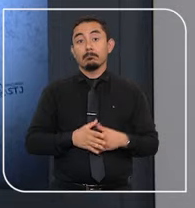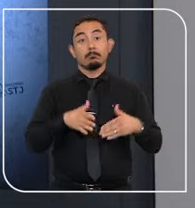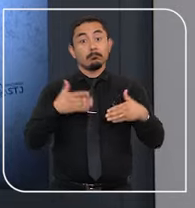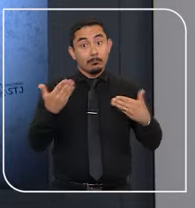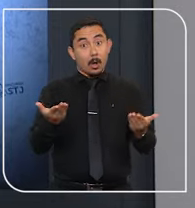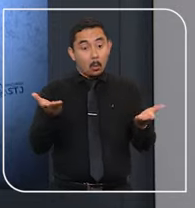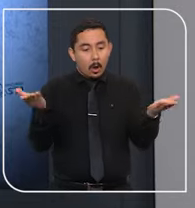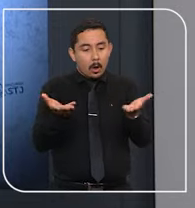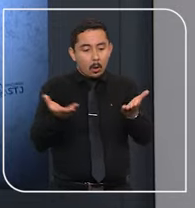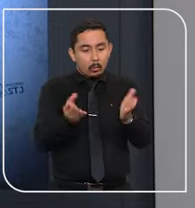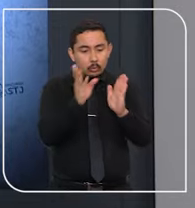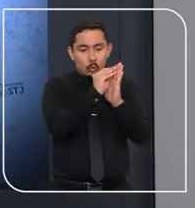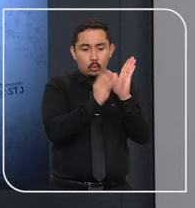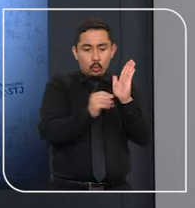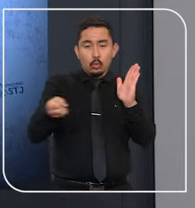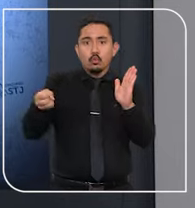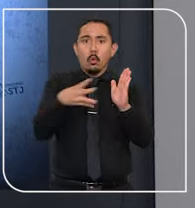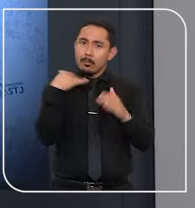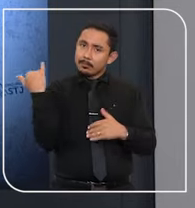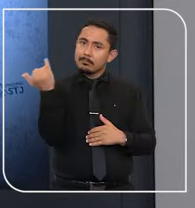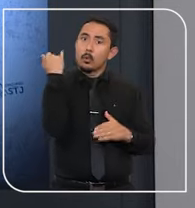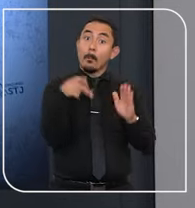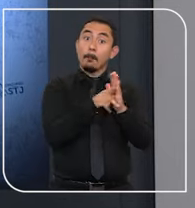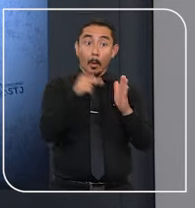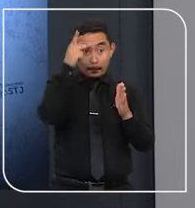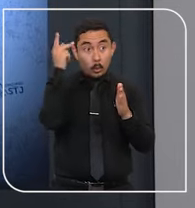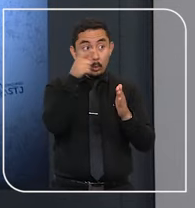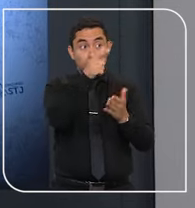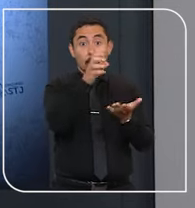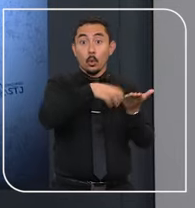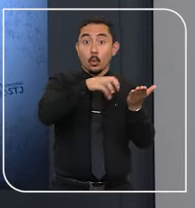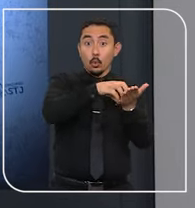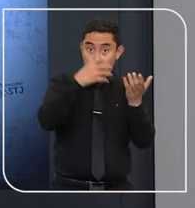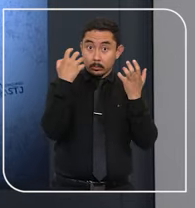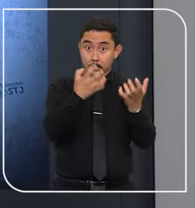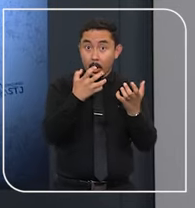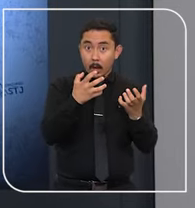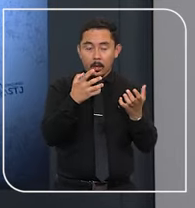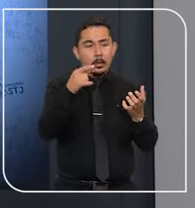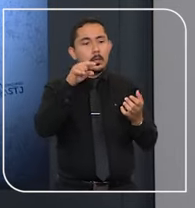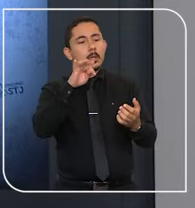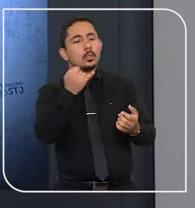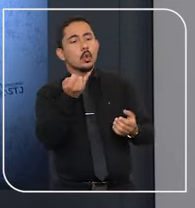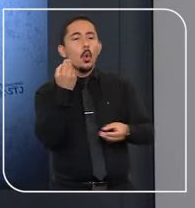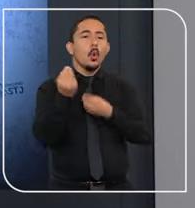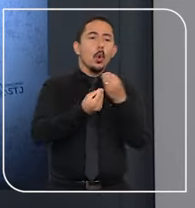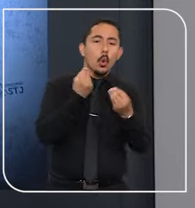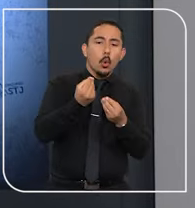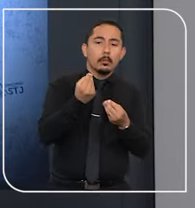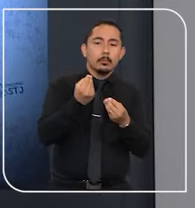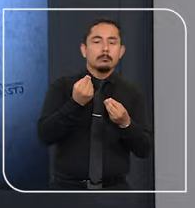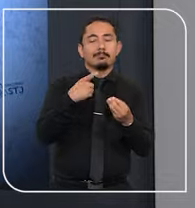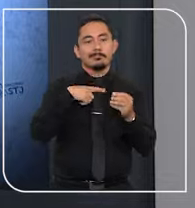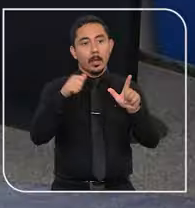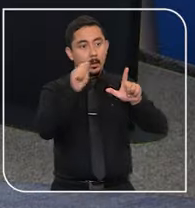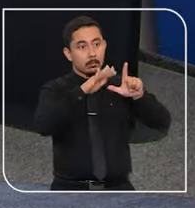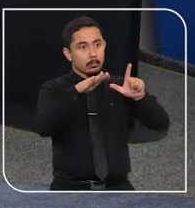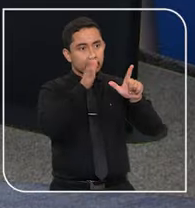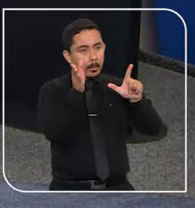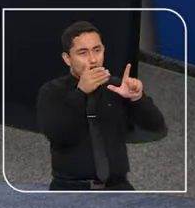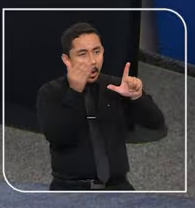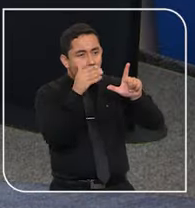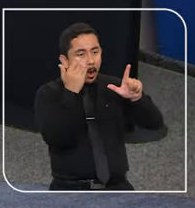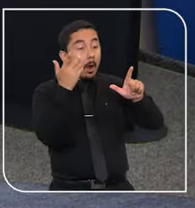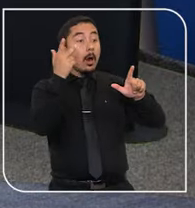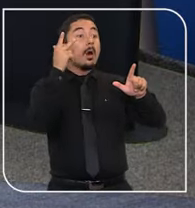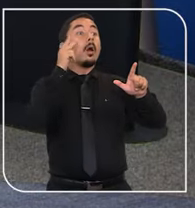então publicamos mais um conteúdo relevante para todos os concurseiros que querem conhecer melhor o funcionamento do STJ soltamos um